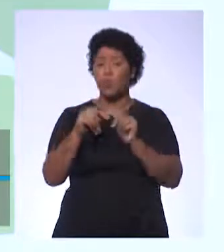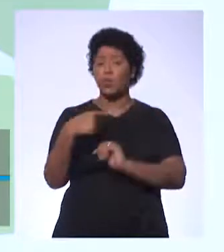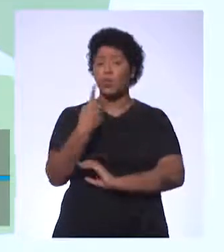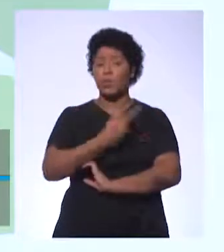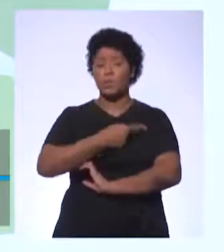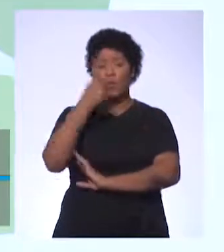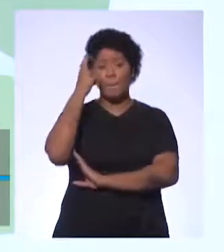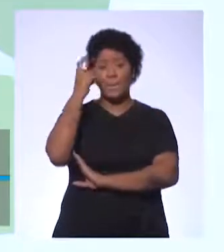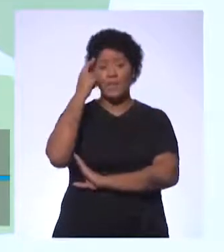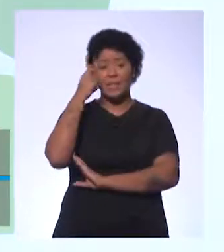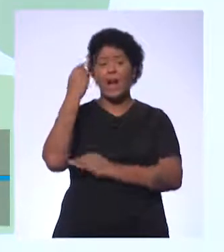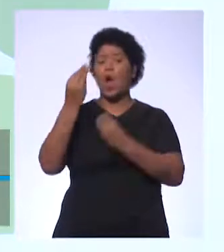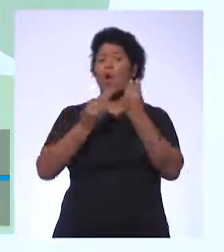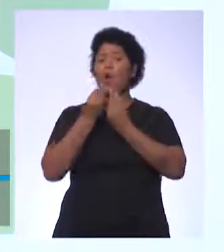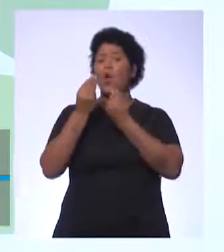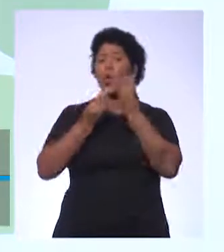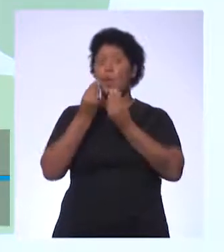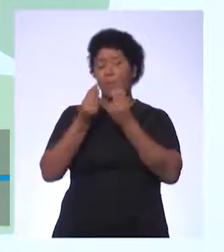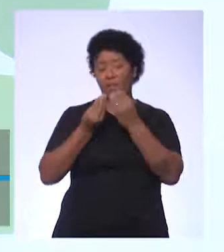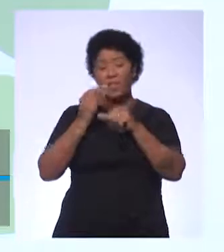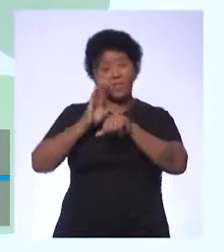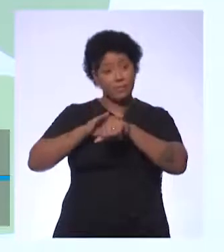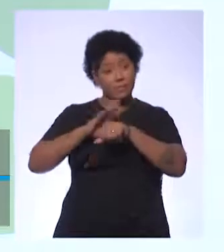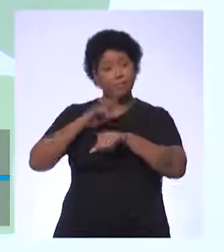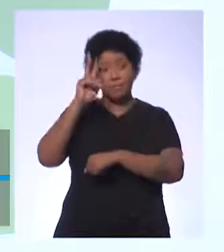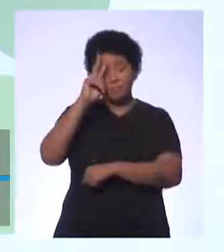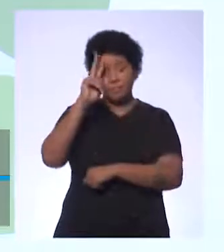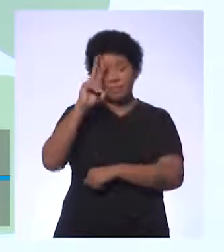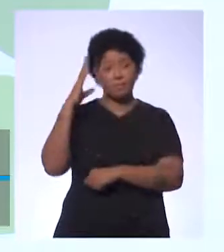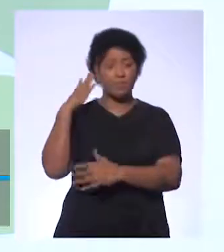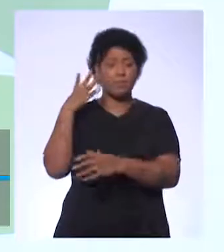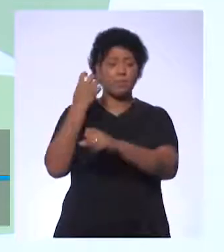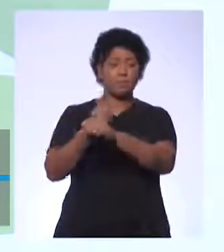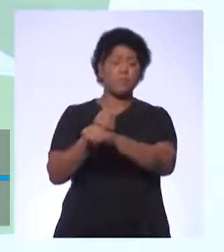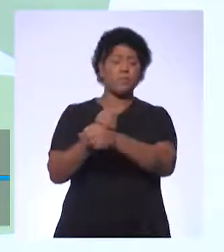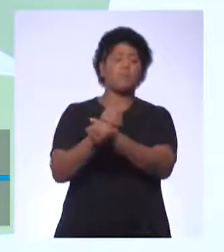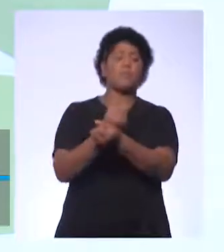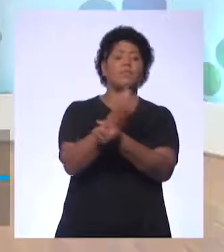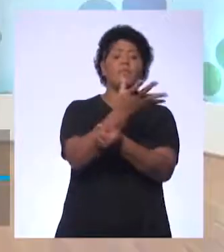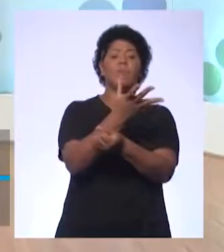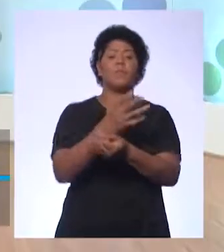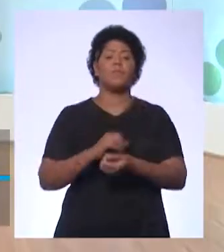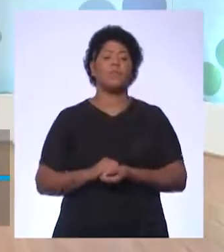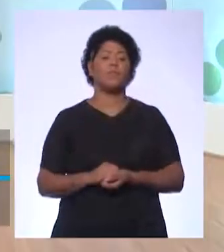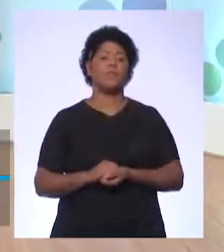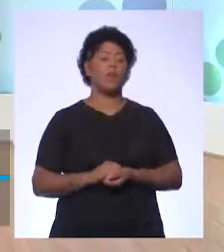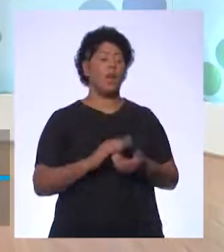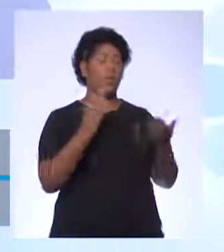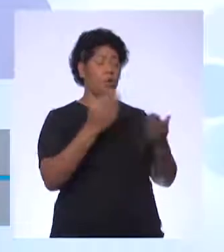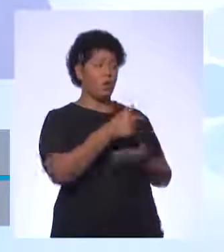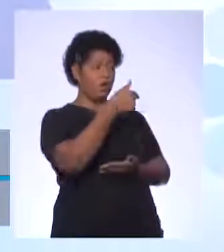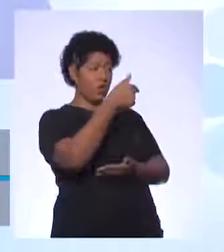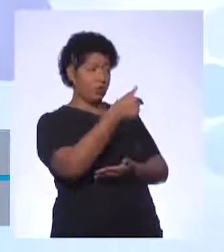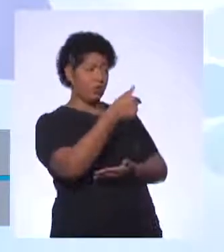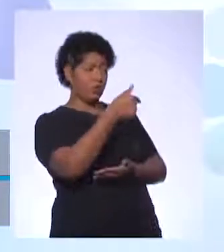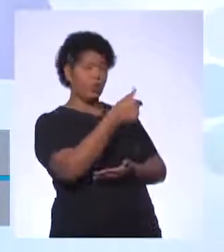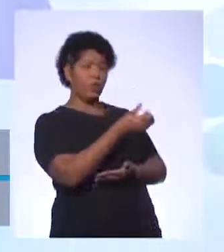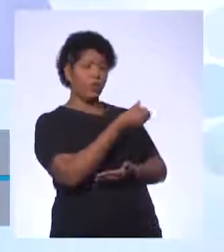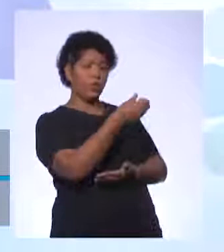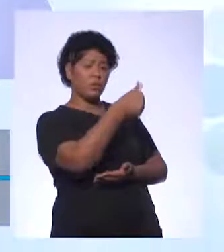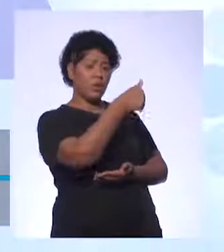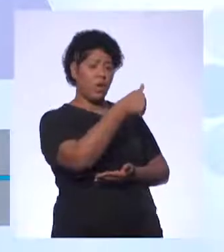pensado já, né, a trajetória da história que você vai fazer o podcast, para aí o 6º e o 7º. Exatamente. Então,